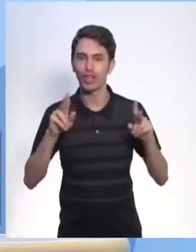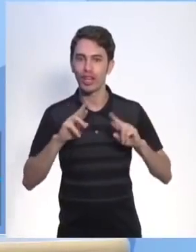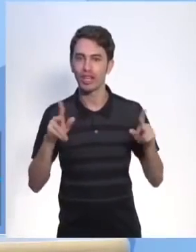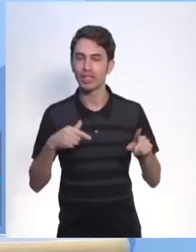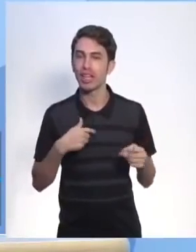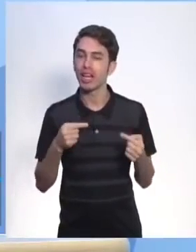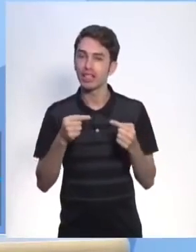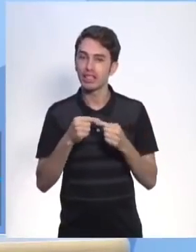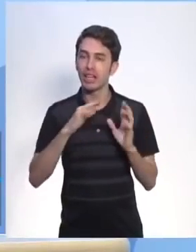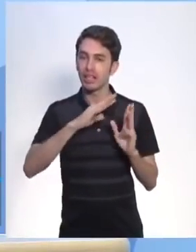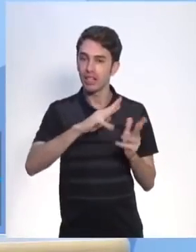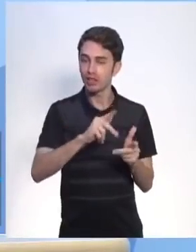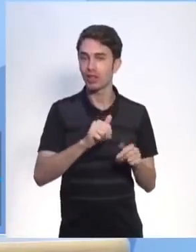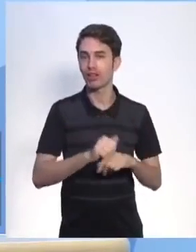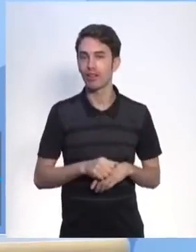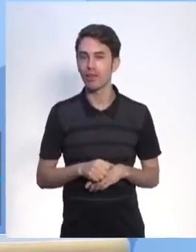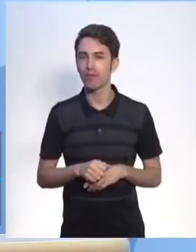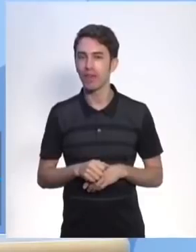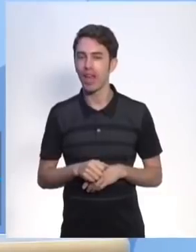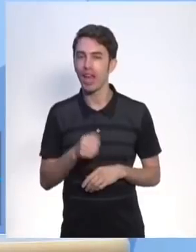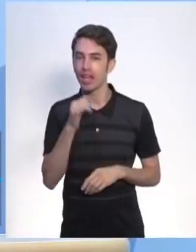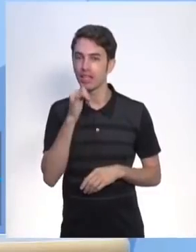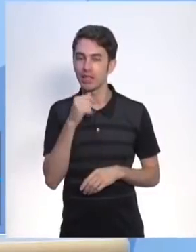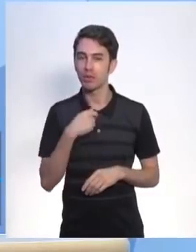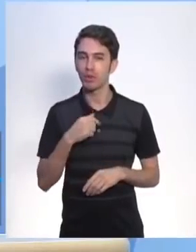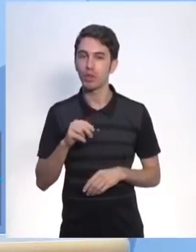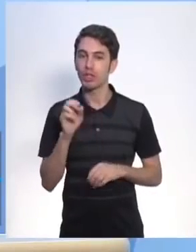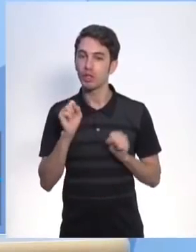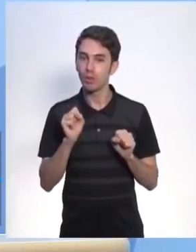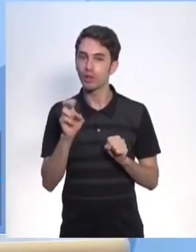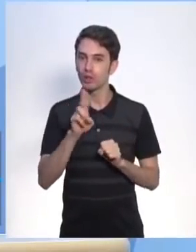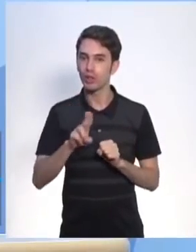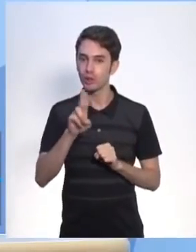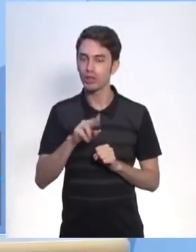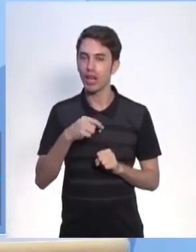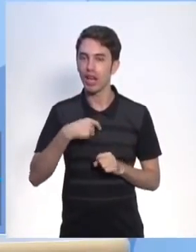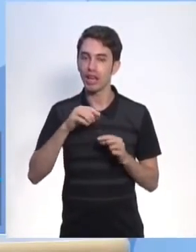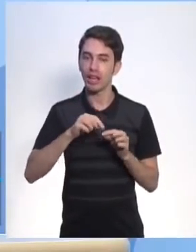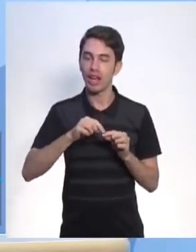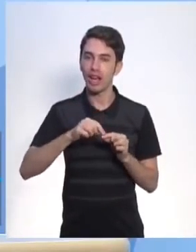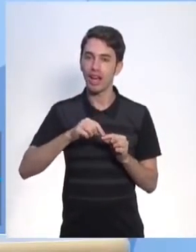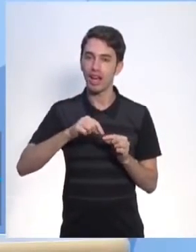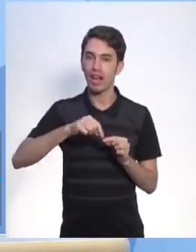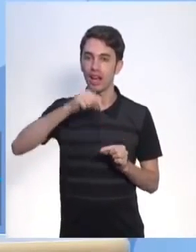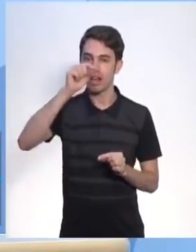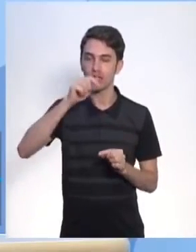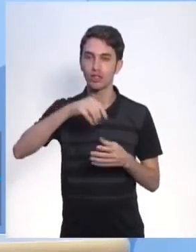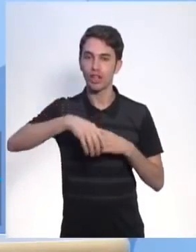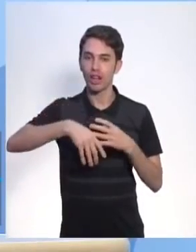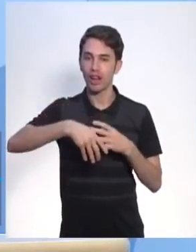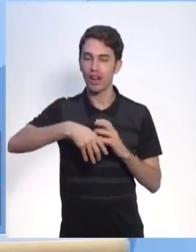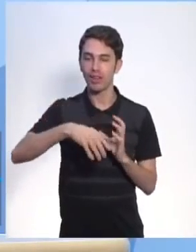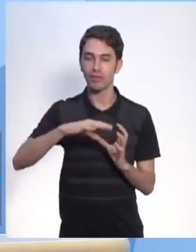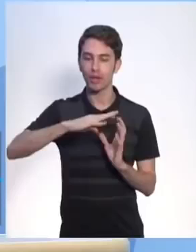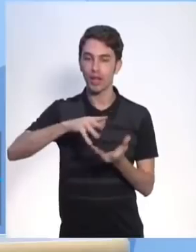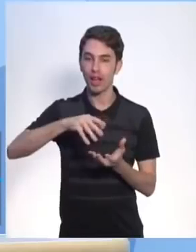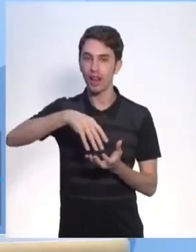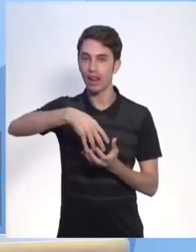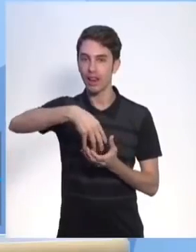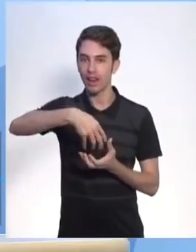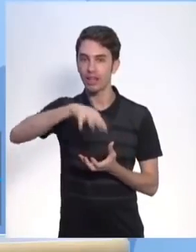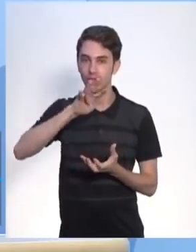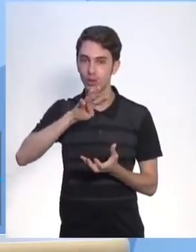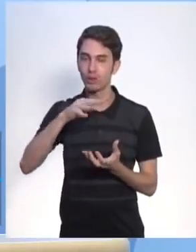em geografia. Lá, nós, com o plano cartesiano, nós podemos achar a latitude e longitude. Além de estar no